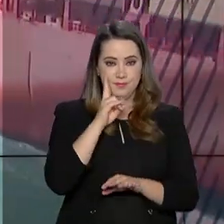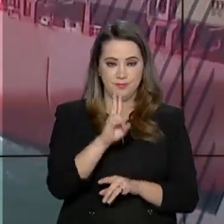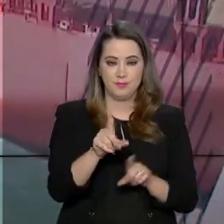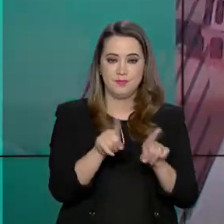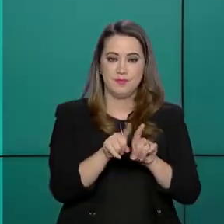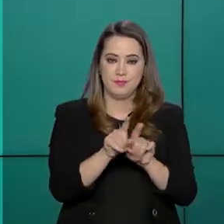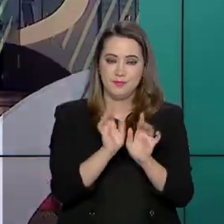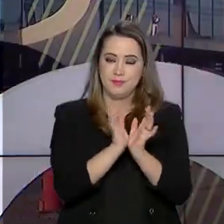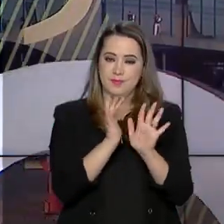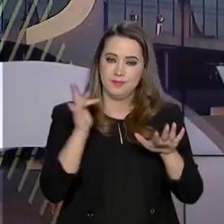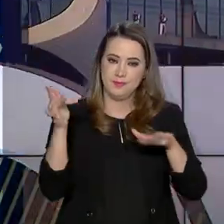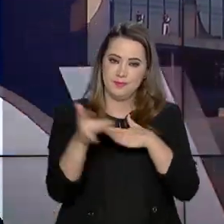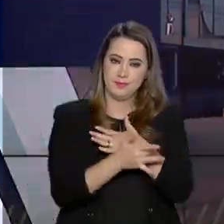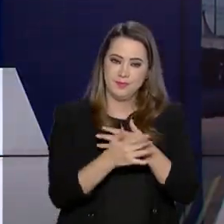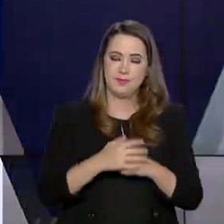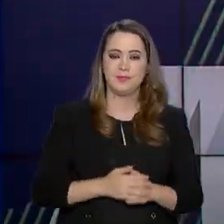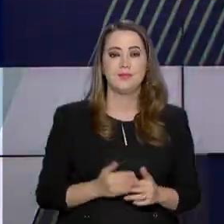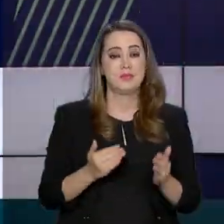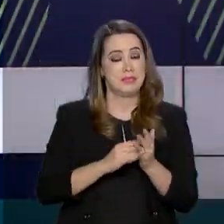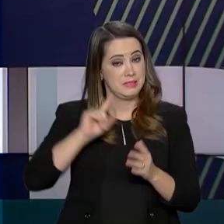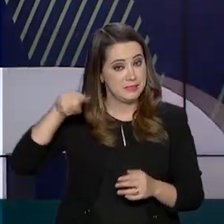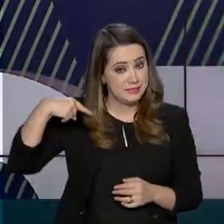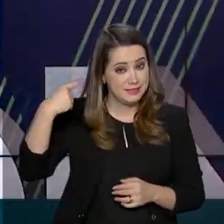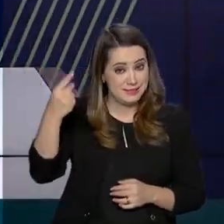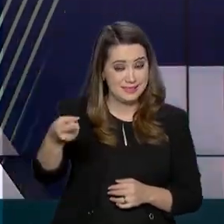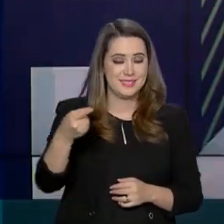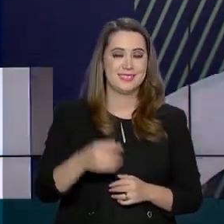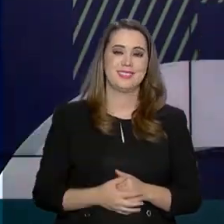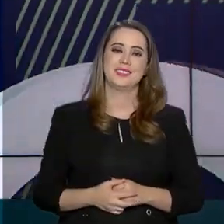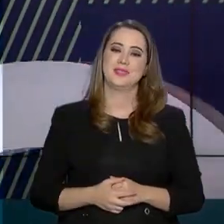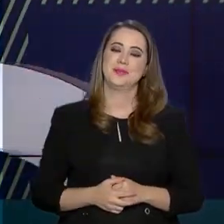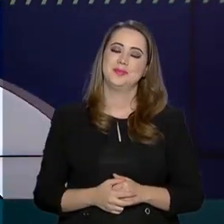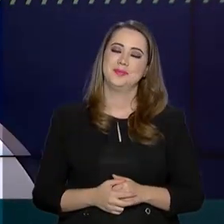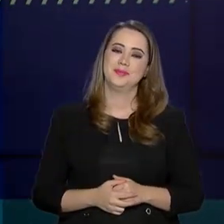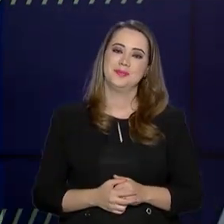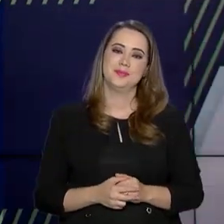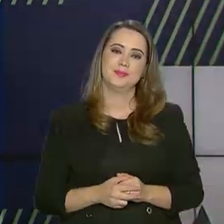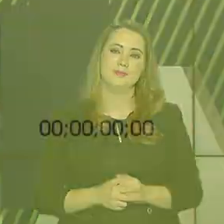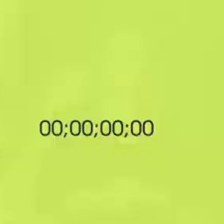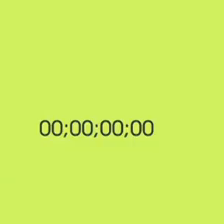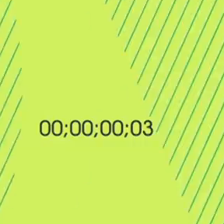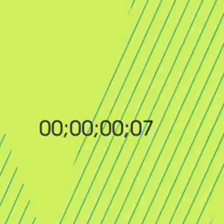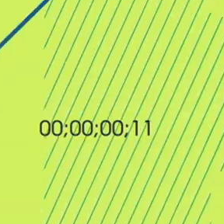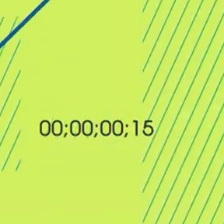acompanha a gente também pelas redes sociais até a próxima edição